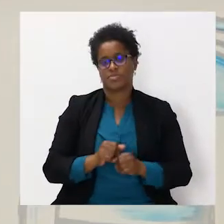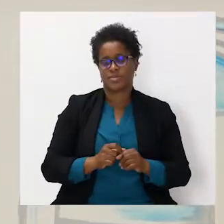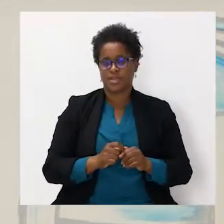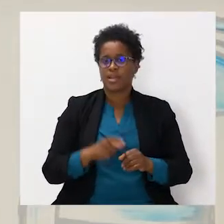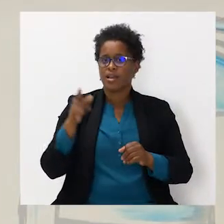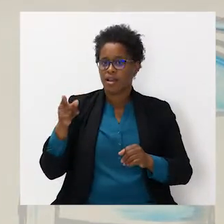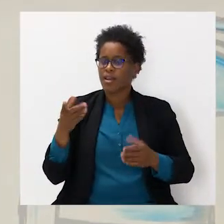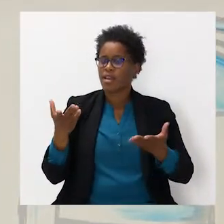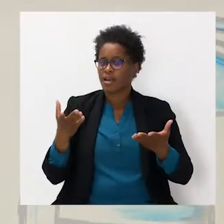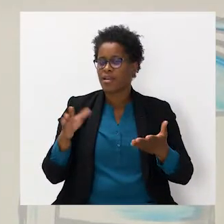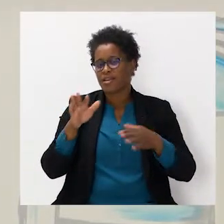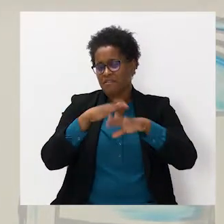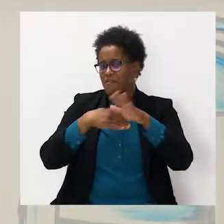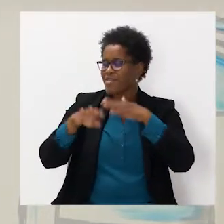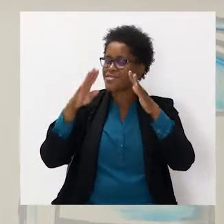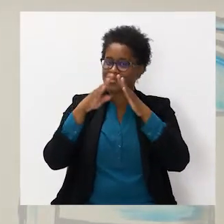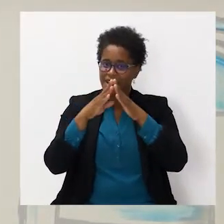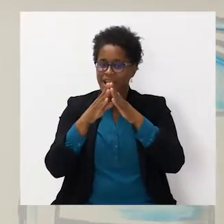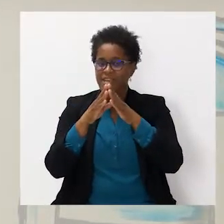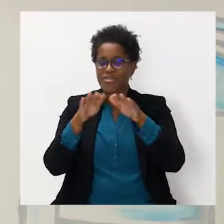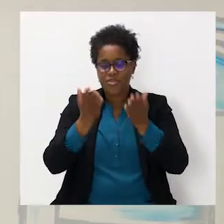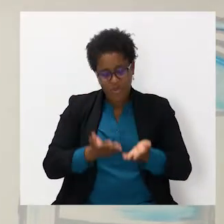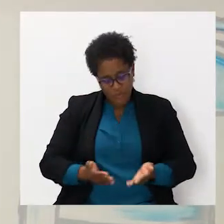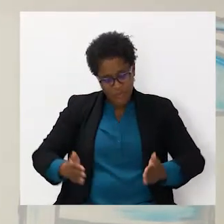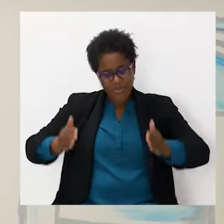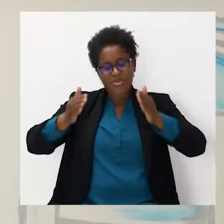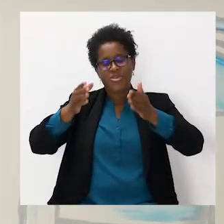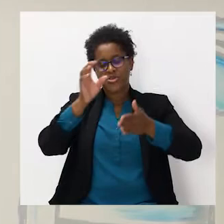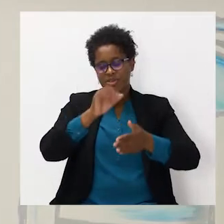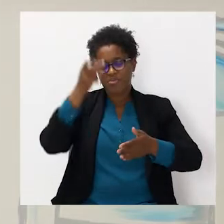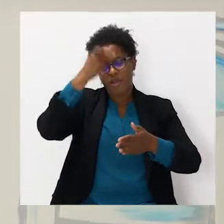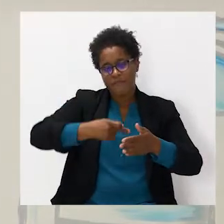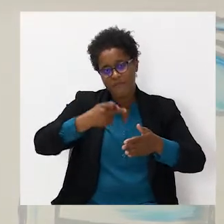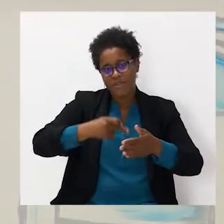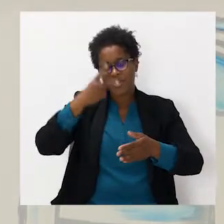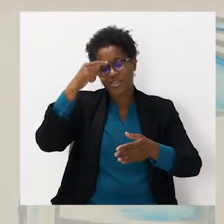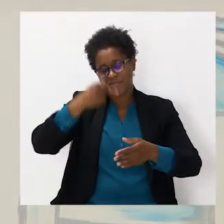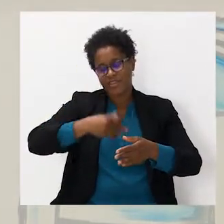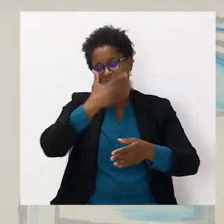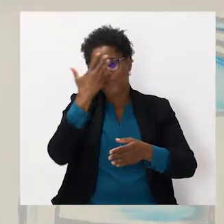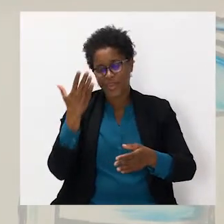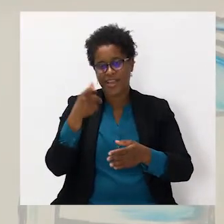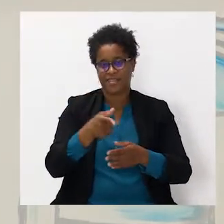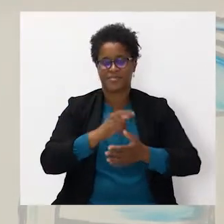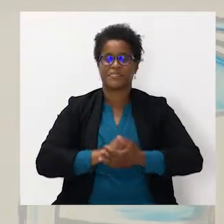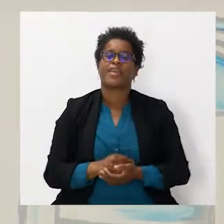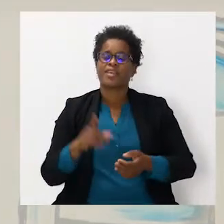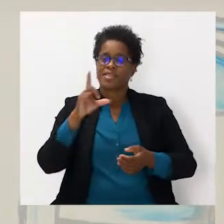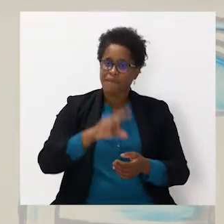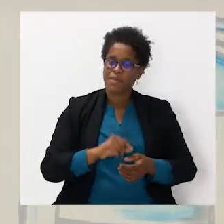animais. Lá é que fazem as casas, vão pôr os seus ninhos, não é? Vão ficar e passar dias. E